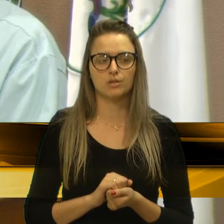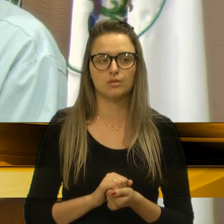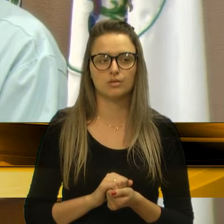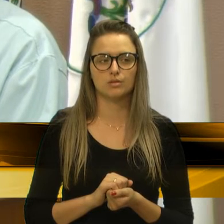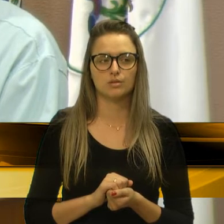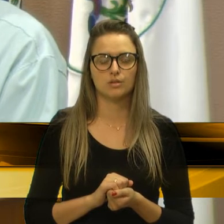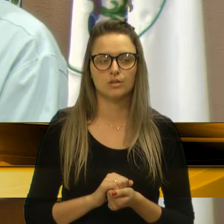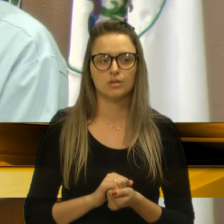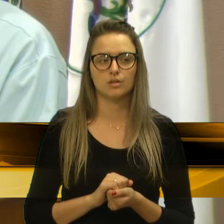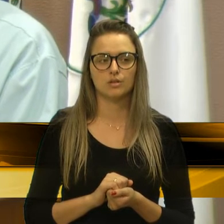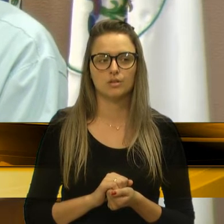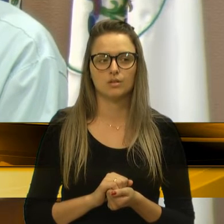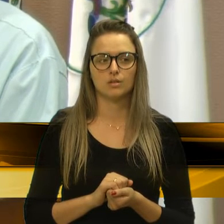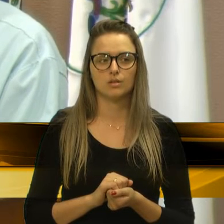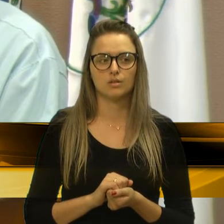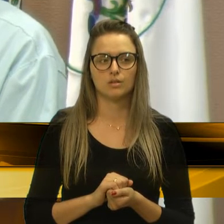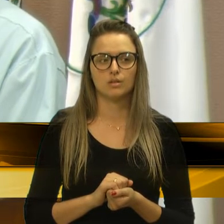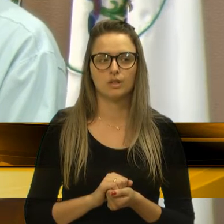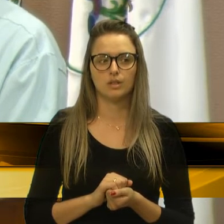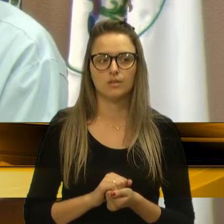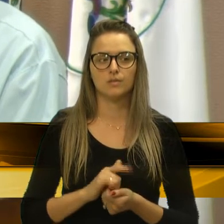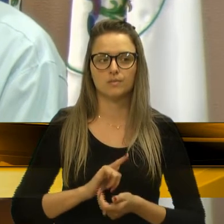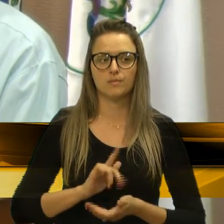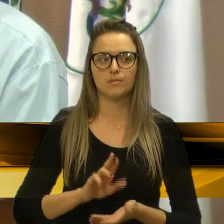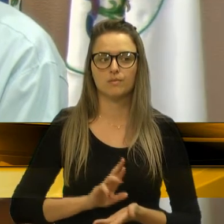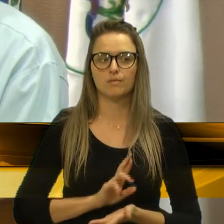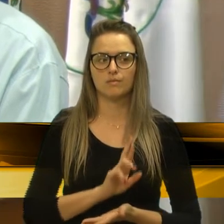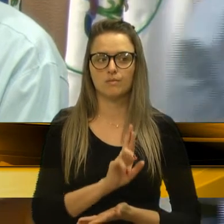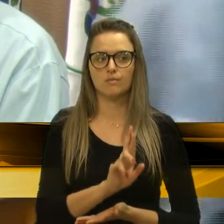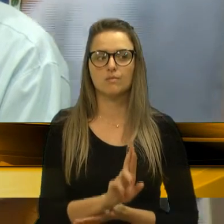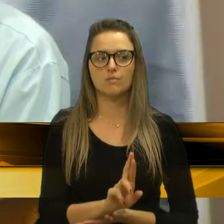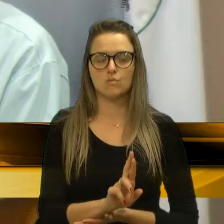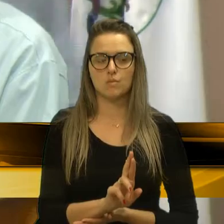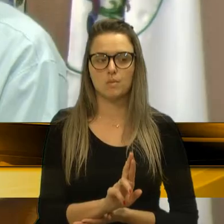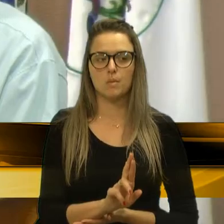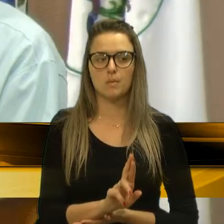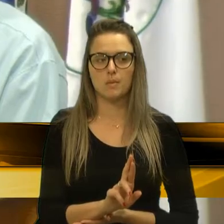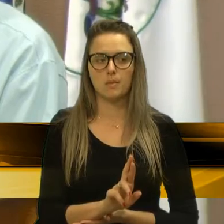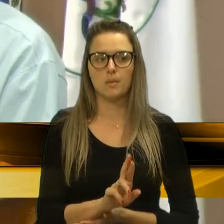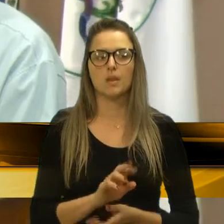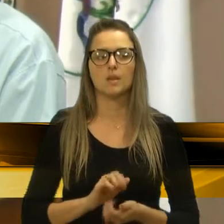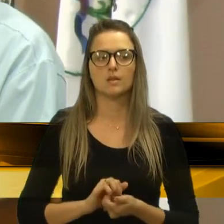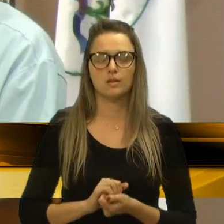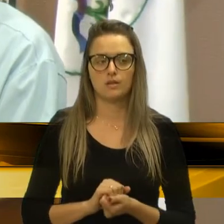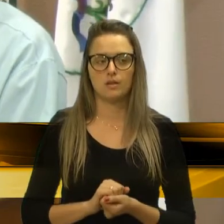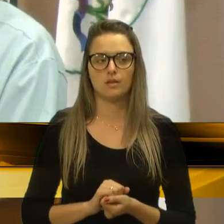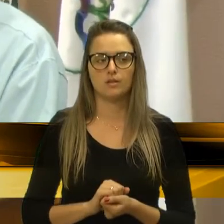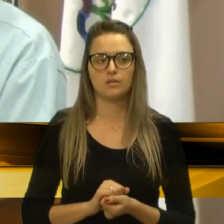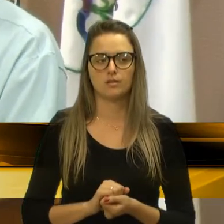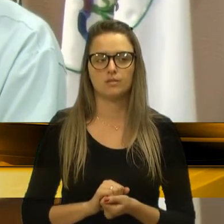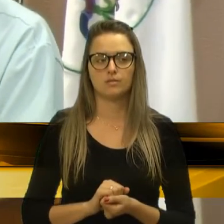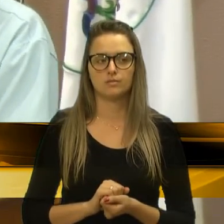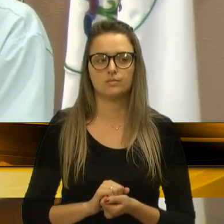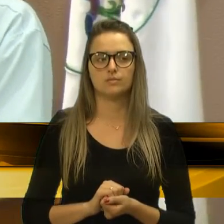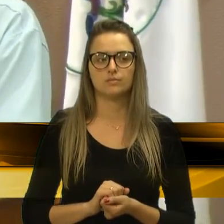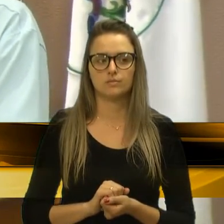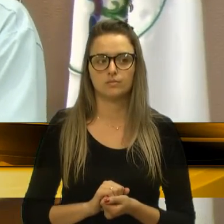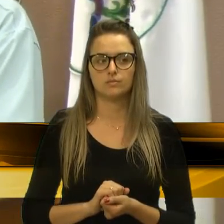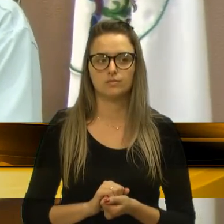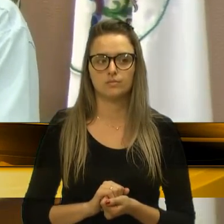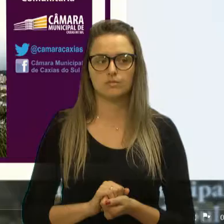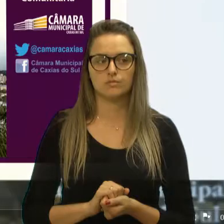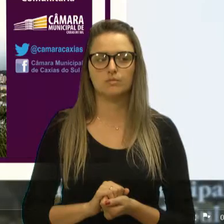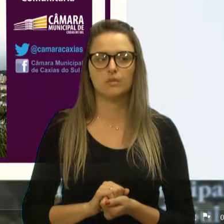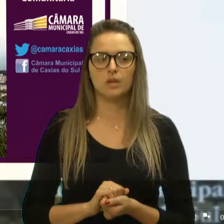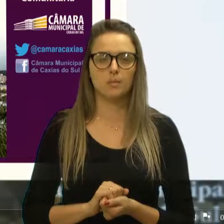e aqueles que vão os representantes seja da 8ª vivo da claro da tim tantas